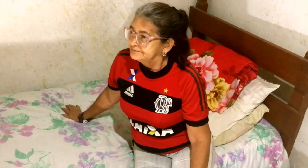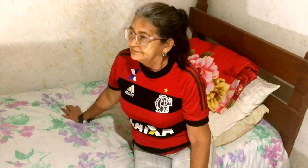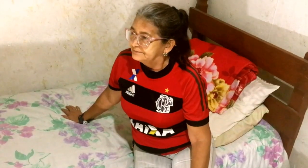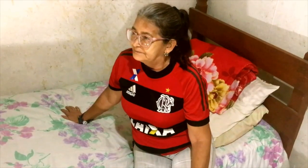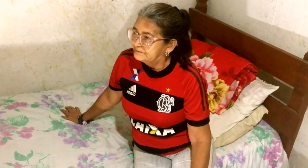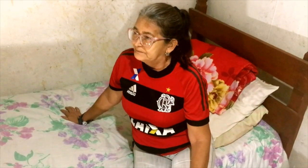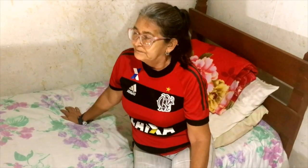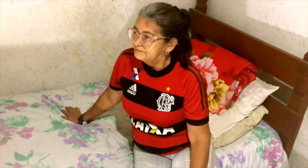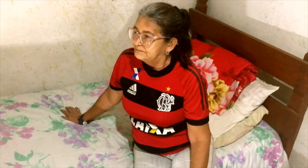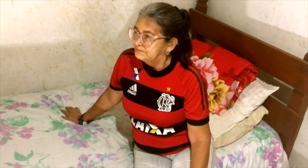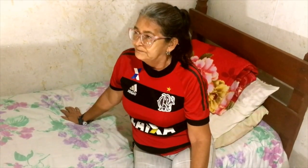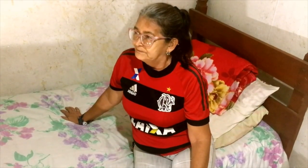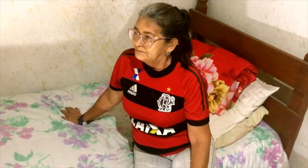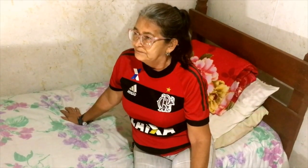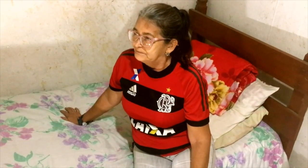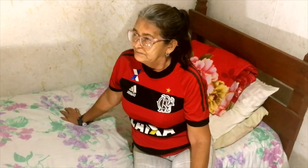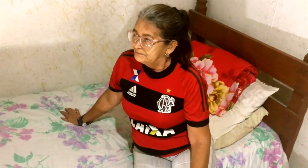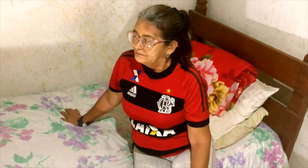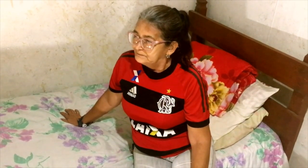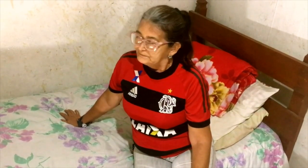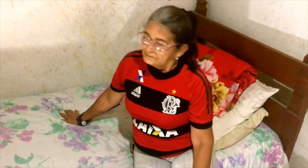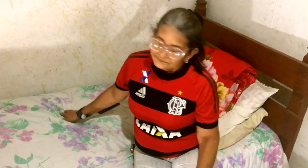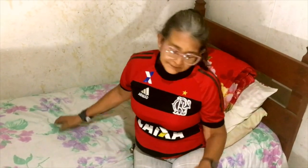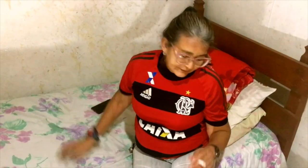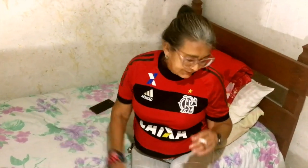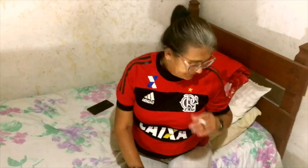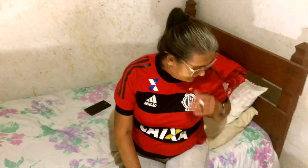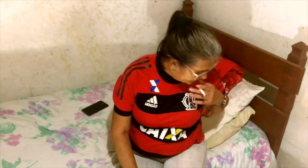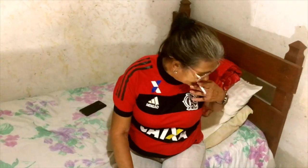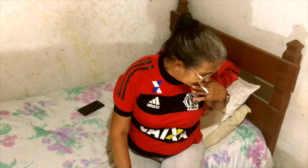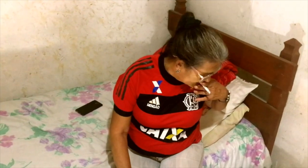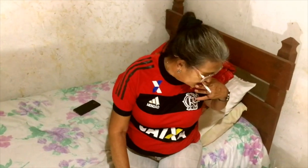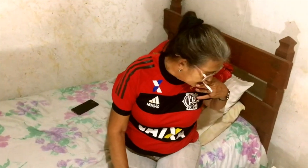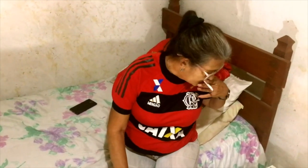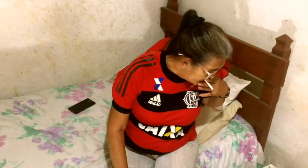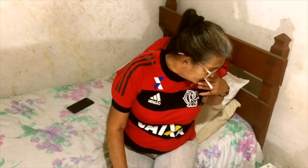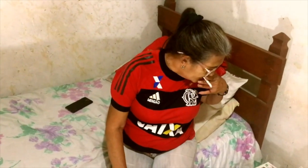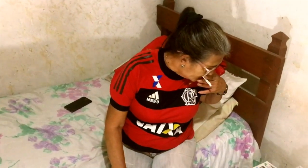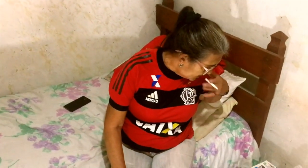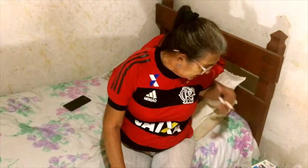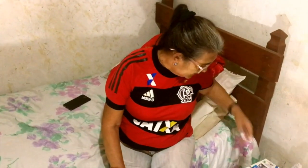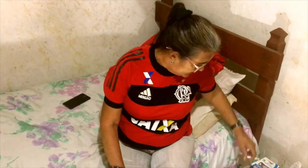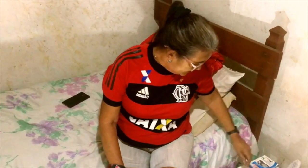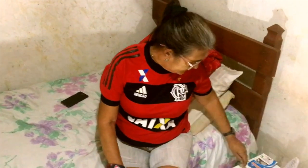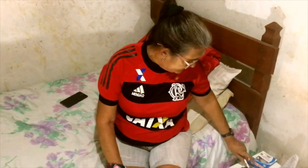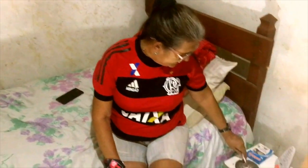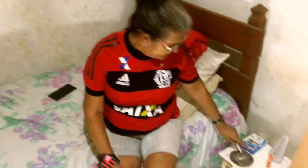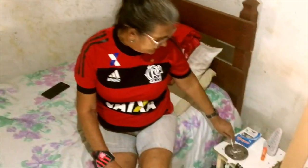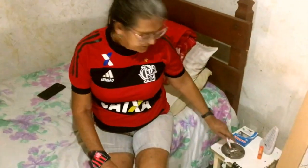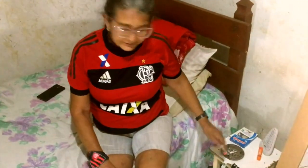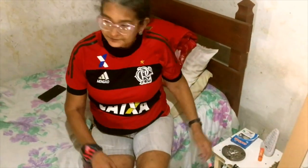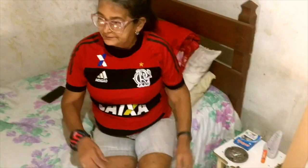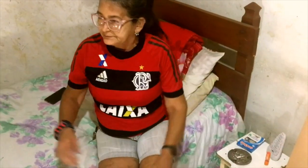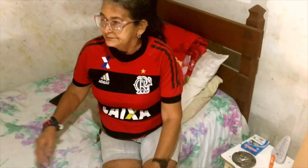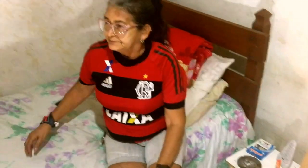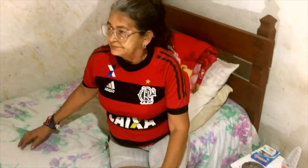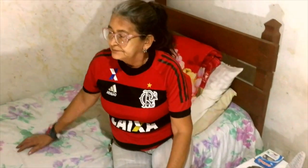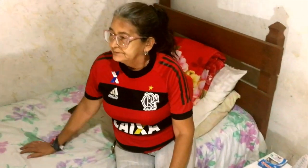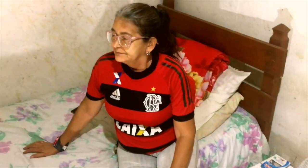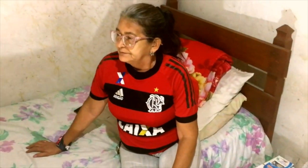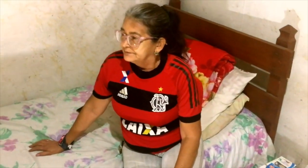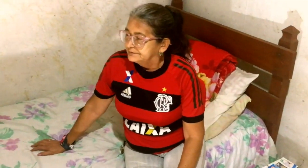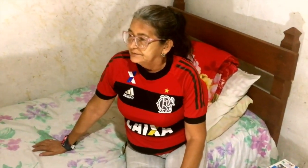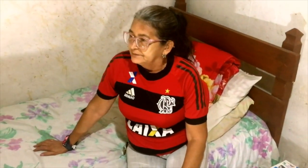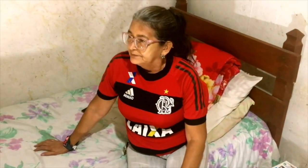bateu na bola, o Gerson não arremessou Pará no time do São Paulo. Essas jogadas de cartão foi muito engraçado. Um tomou cartão por Santo